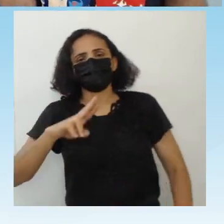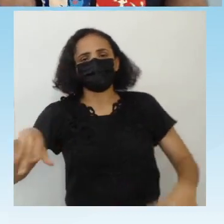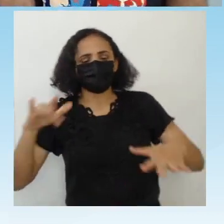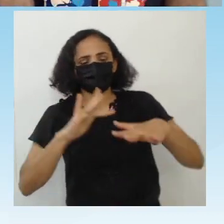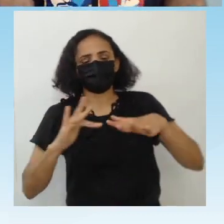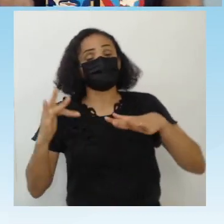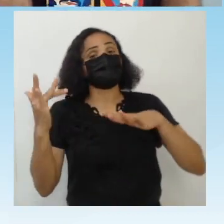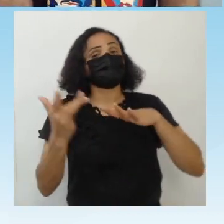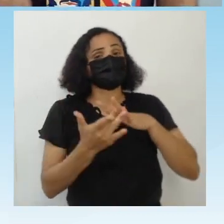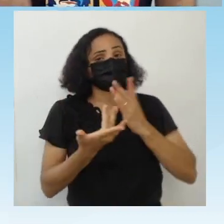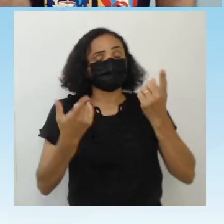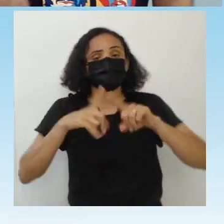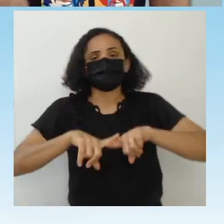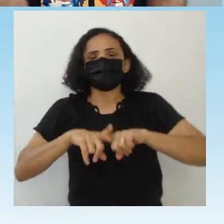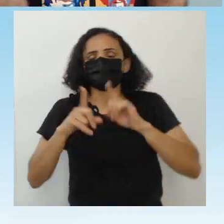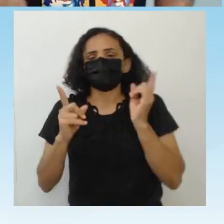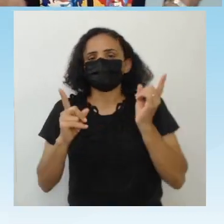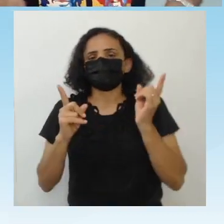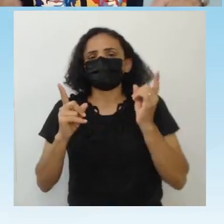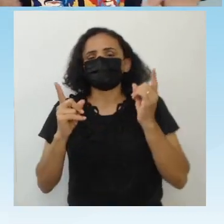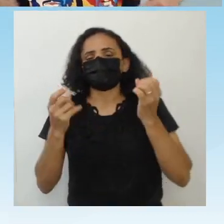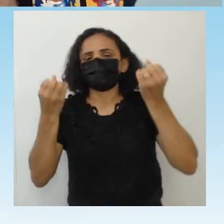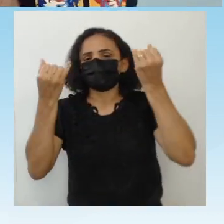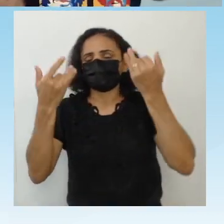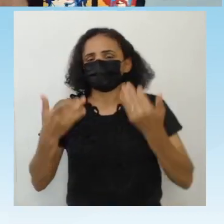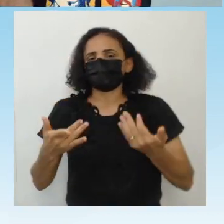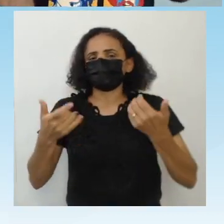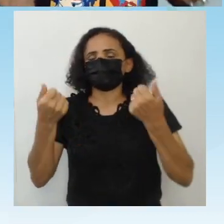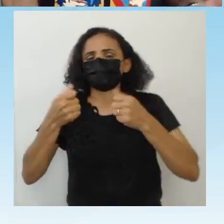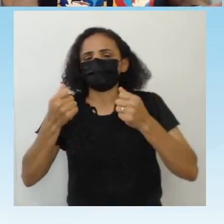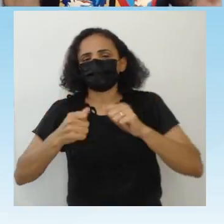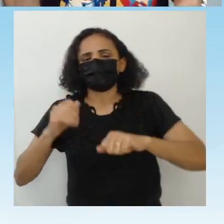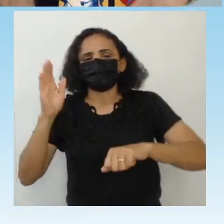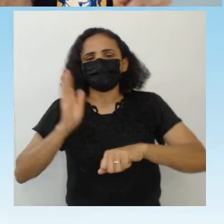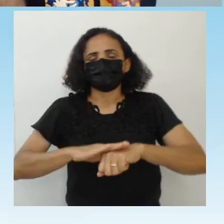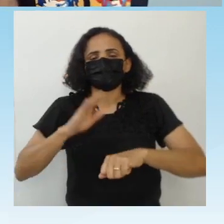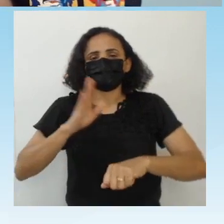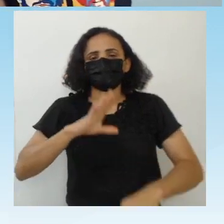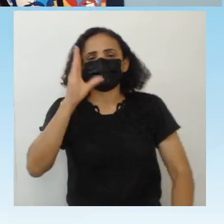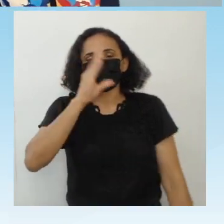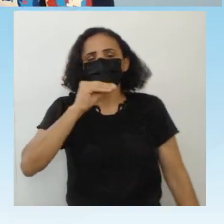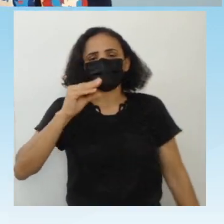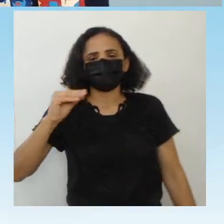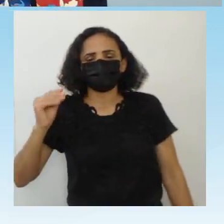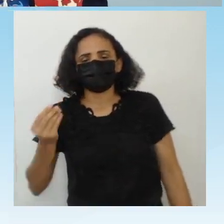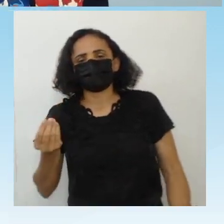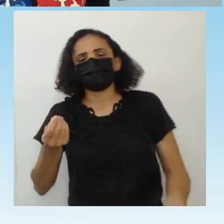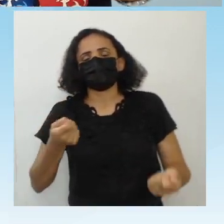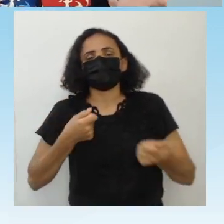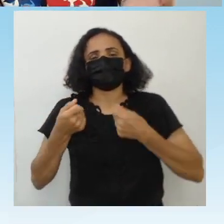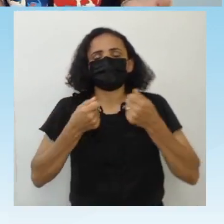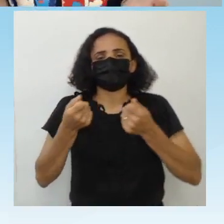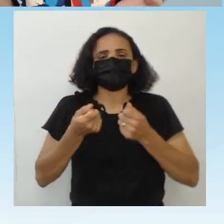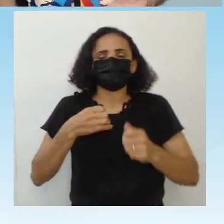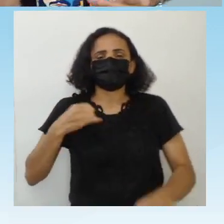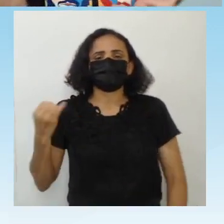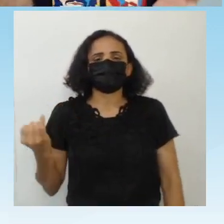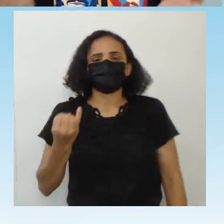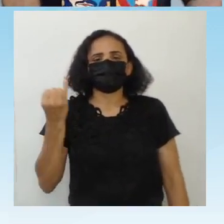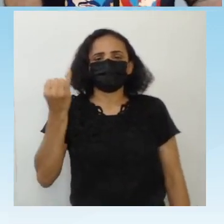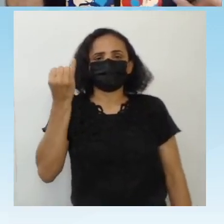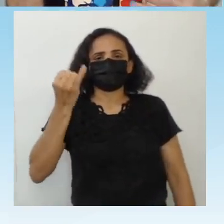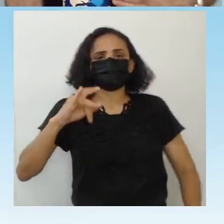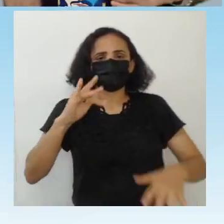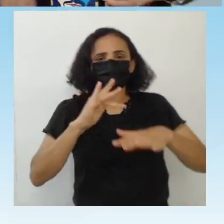sociais. Mas fala que os mais jovens têm uma identificação muito grande com as